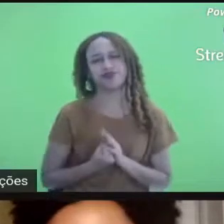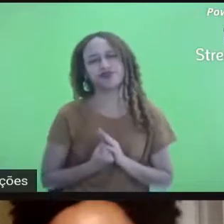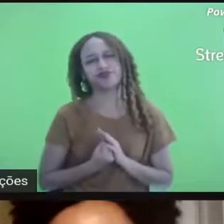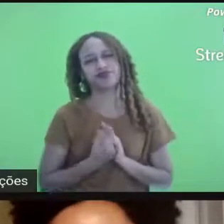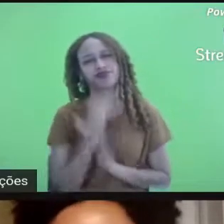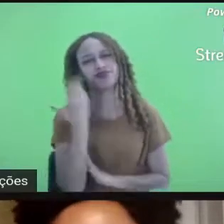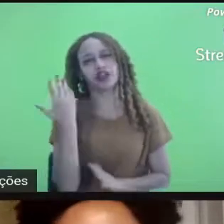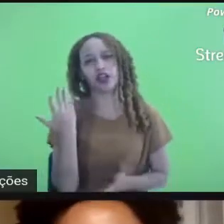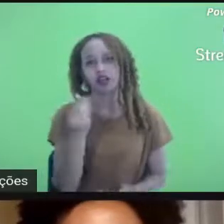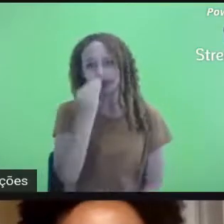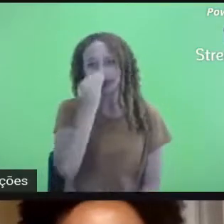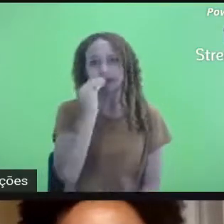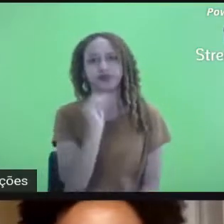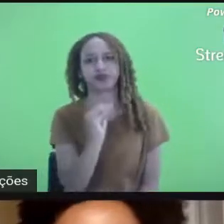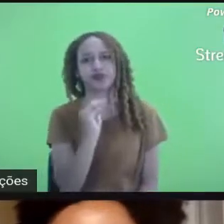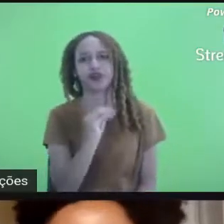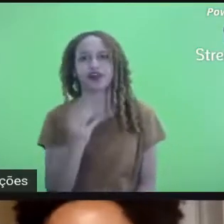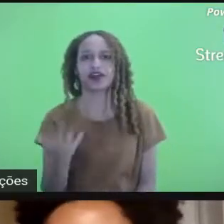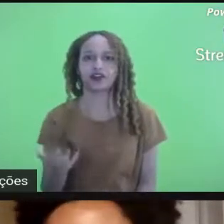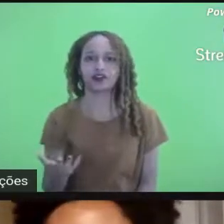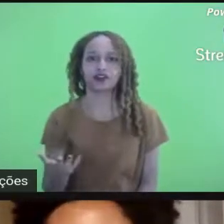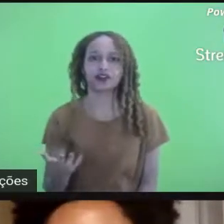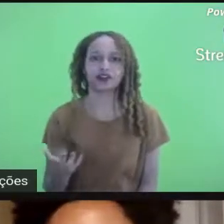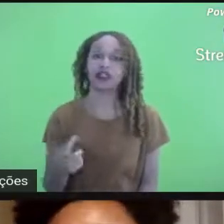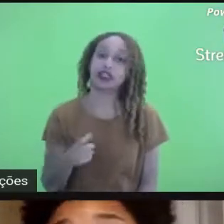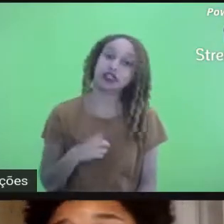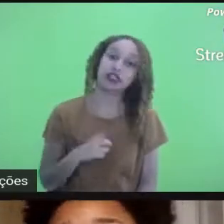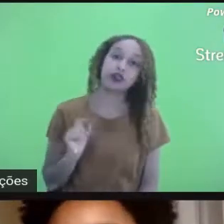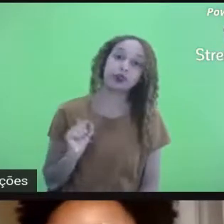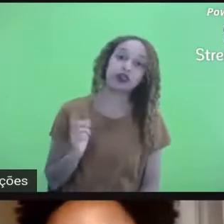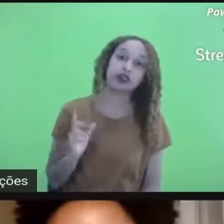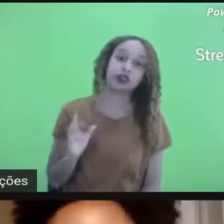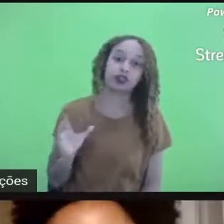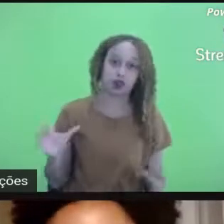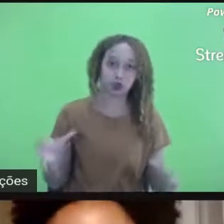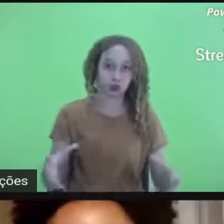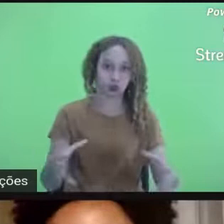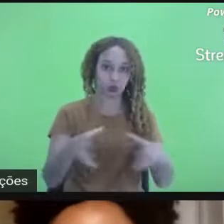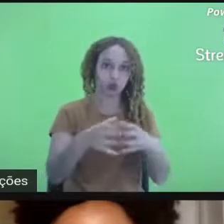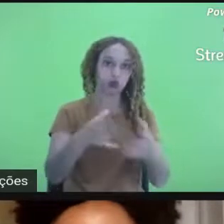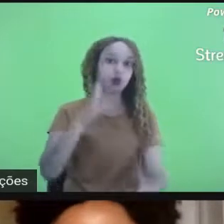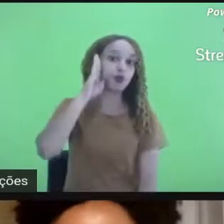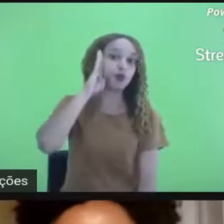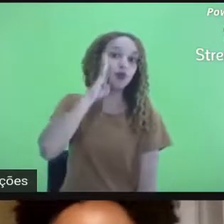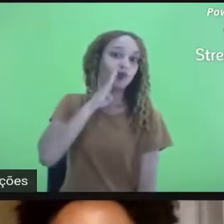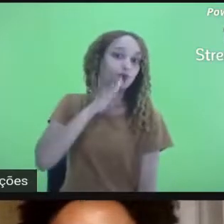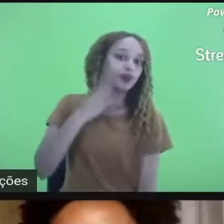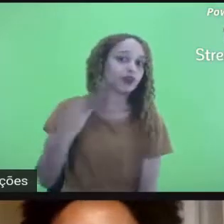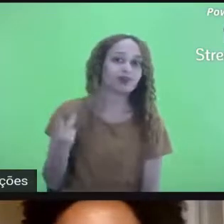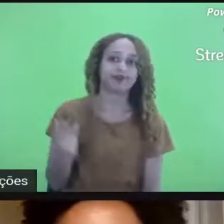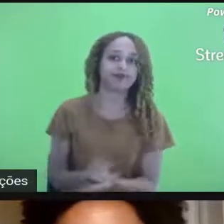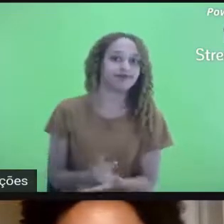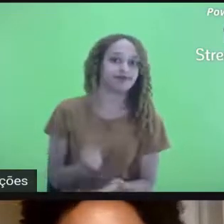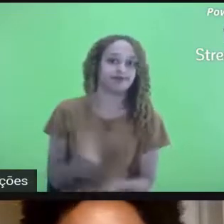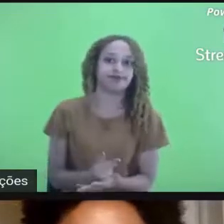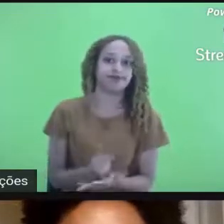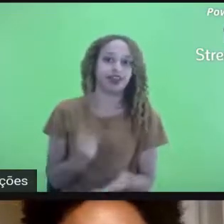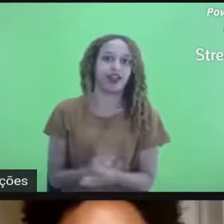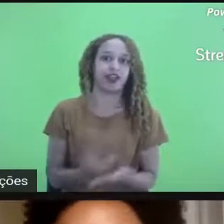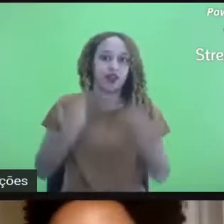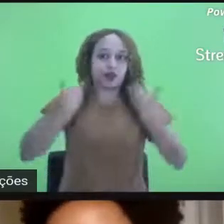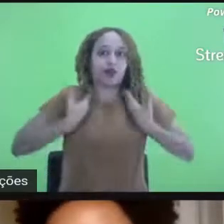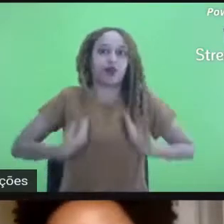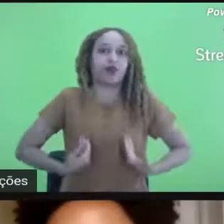de fora, porque nós temos um corpo muito branco, né, por assim dizer. A gente tem um corpo branco